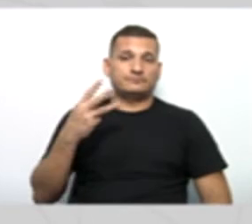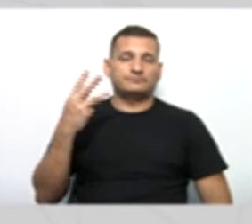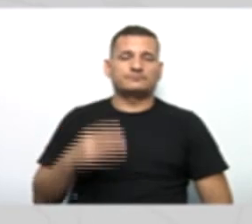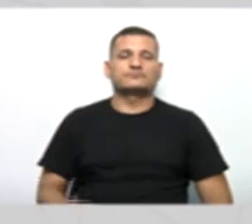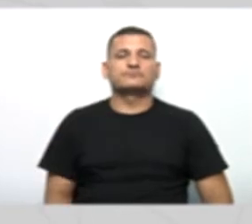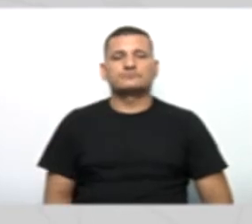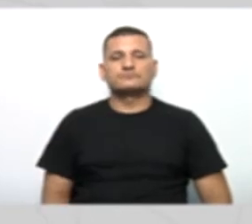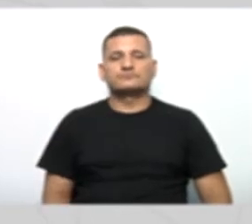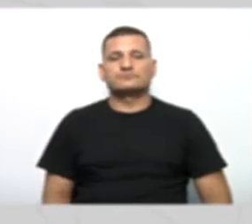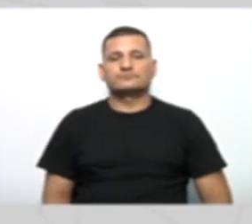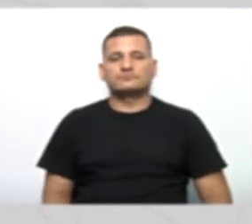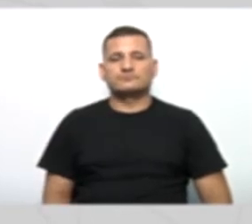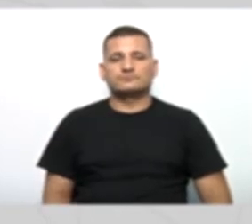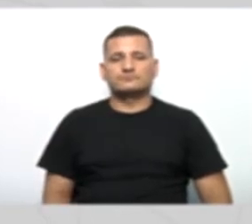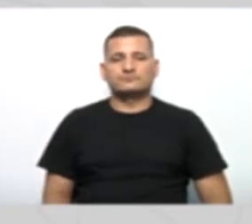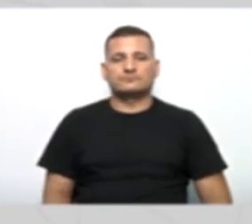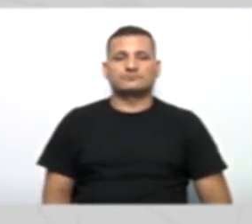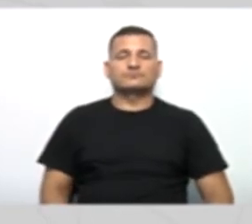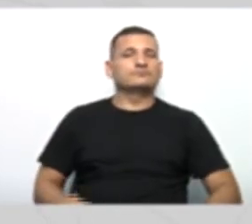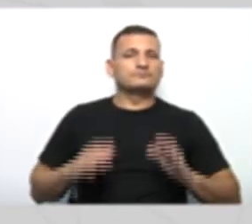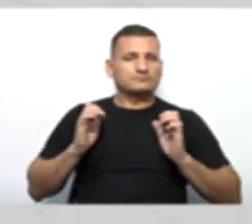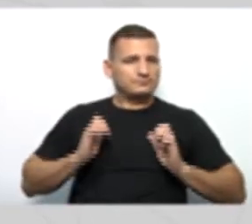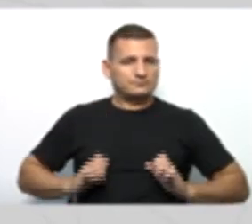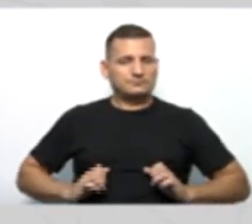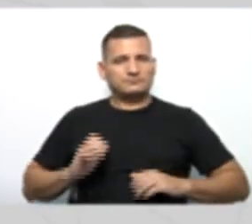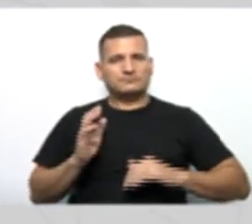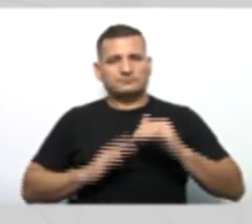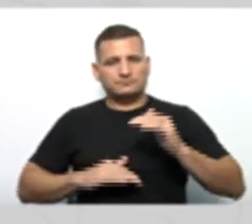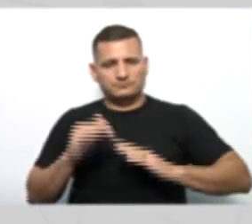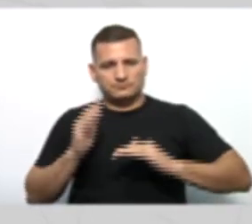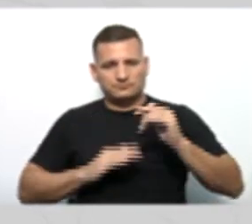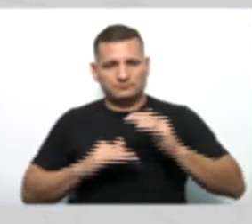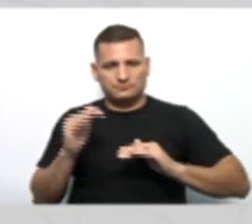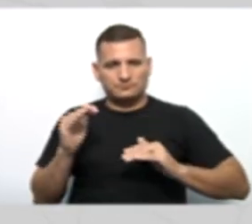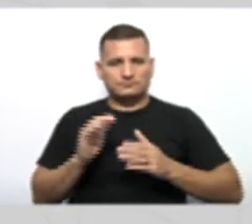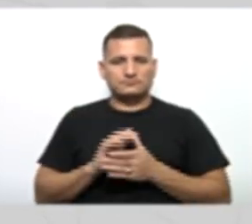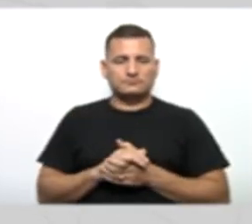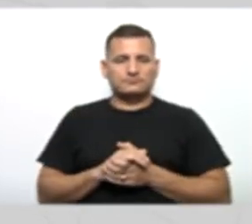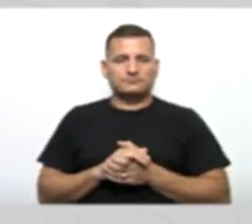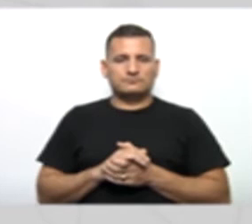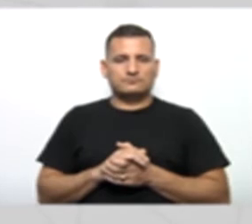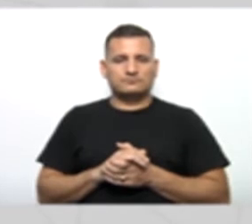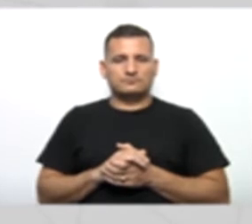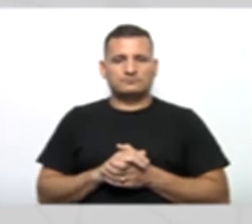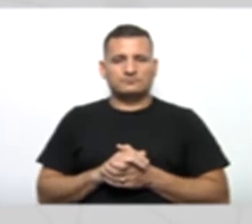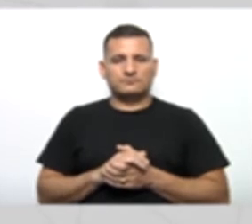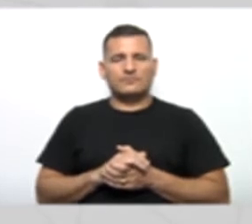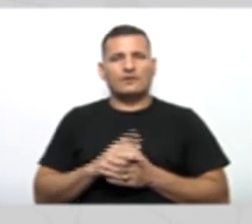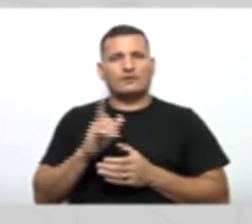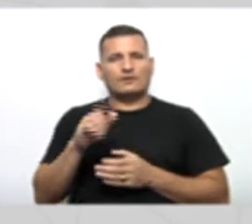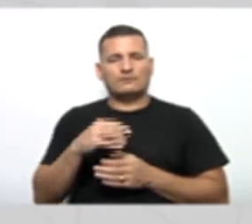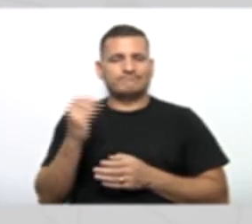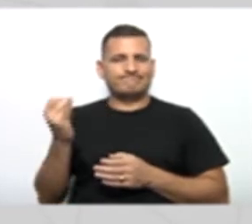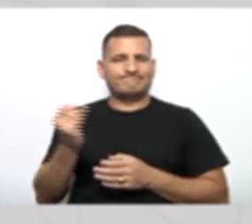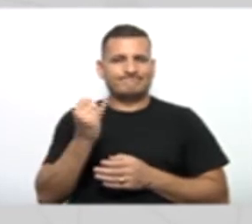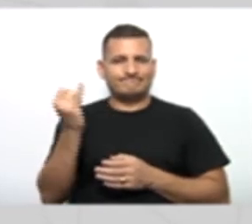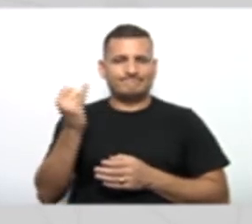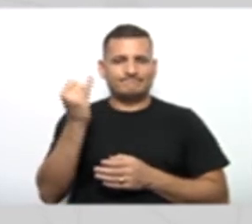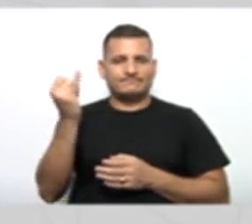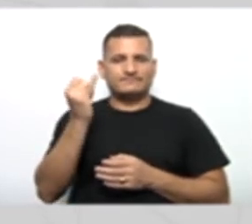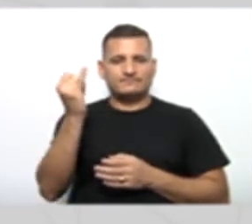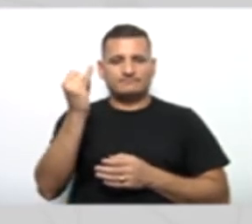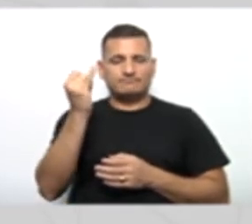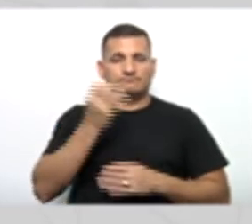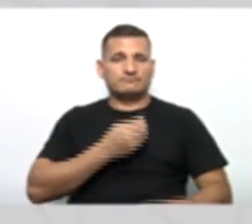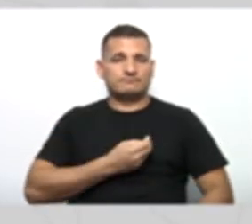a ética profissional e consequentemente das organizações é considerado um fator importantíssimo